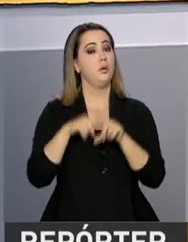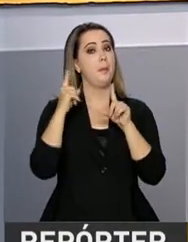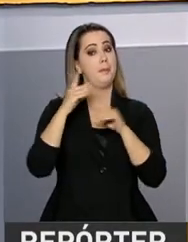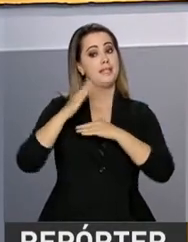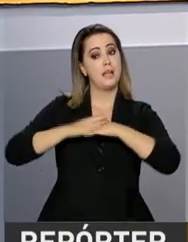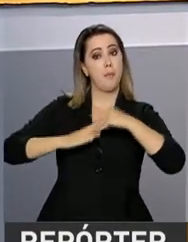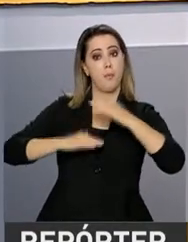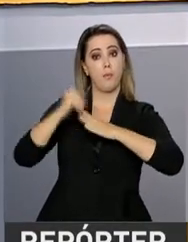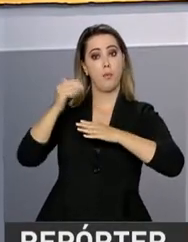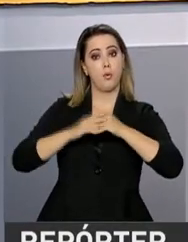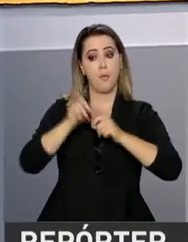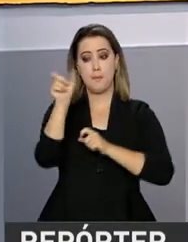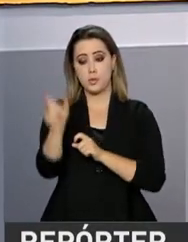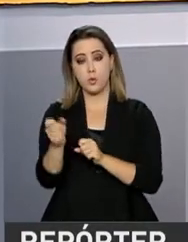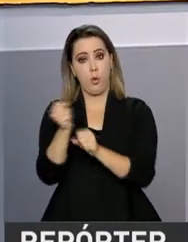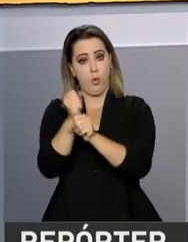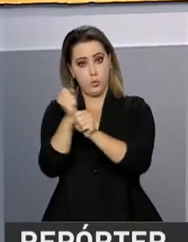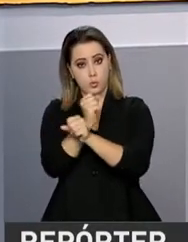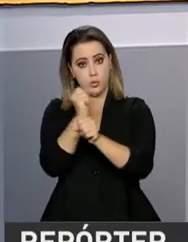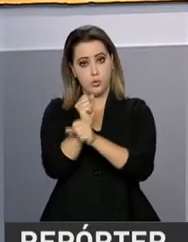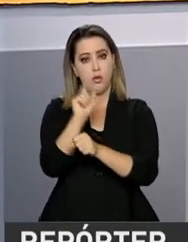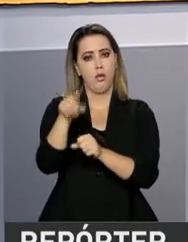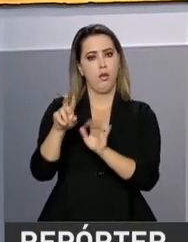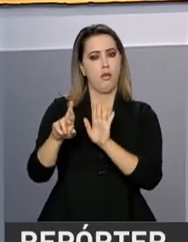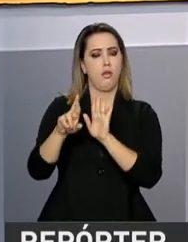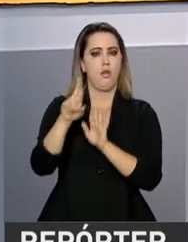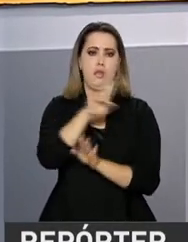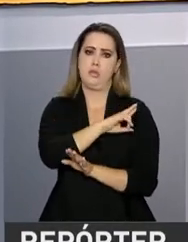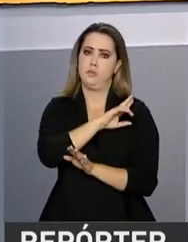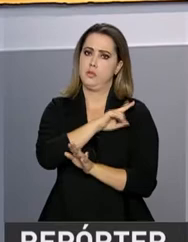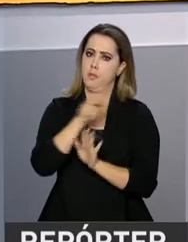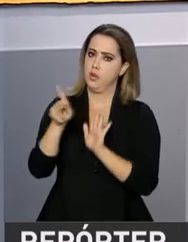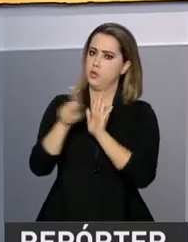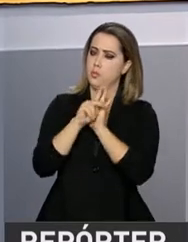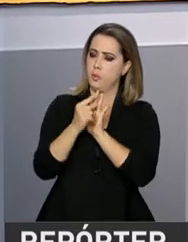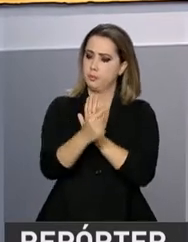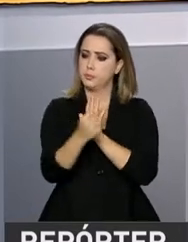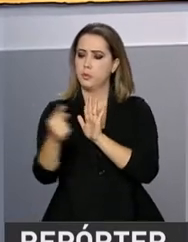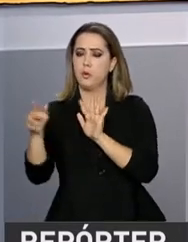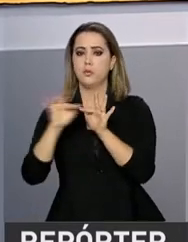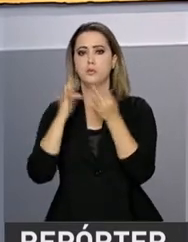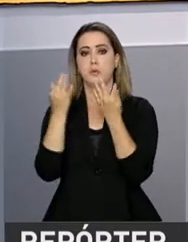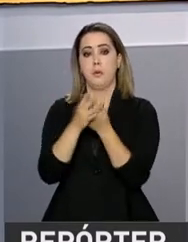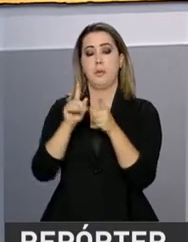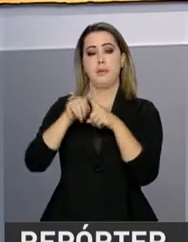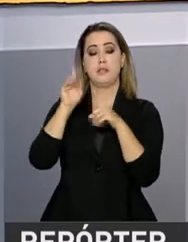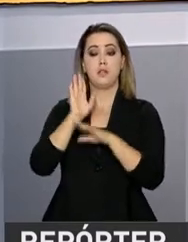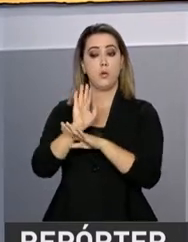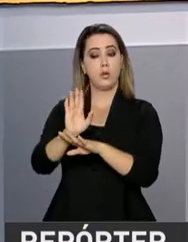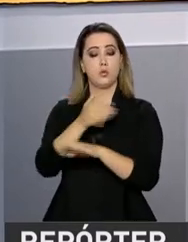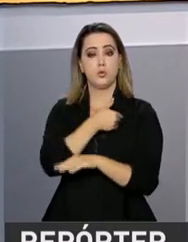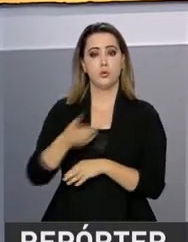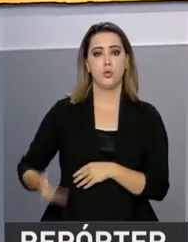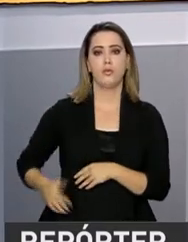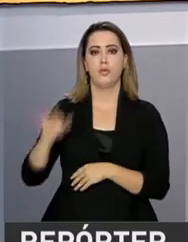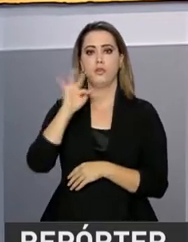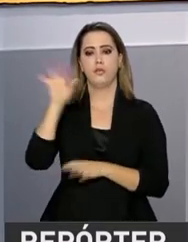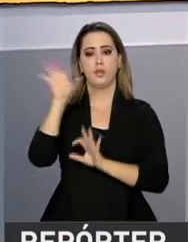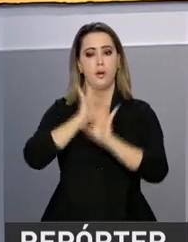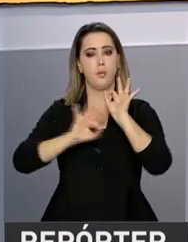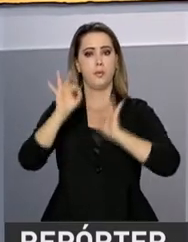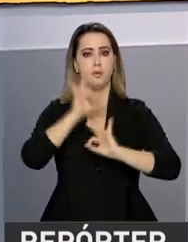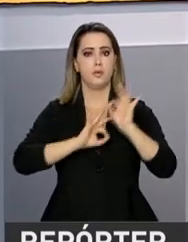construções é de responsabilidade das famílias que contarão com assistência técnica paga pelo governo federal para o planejamento